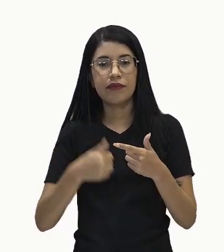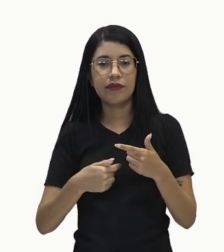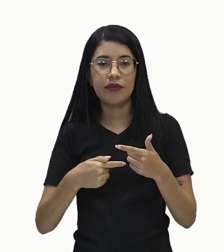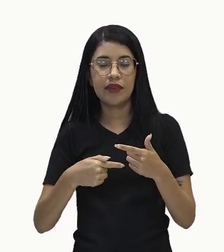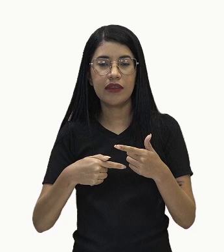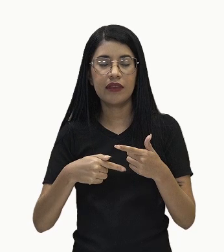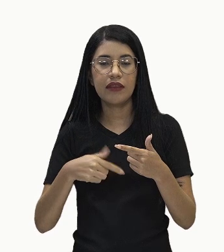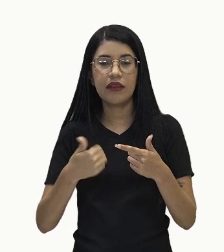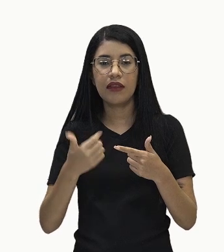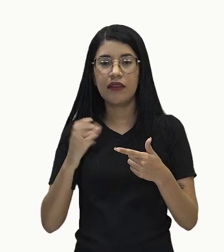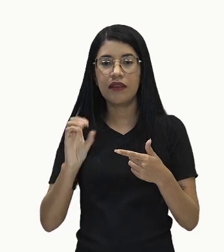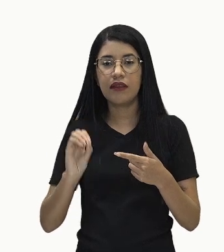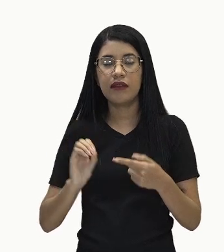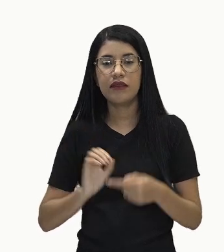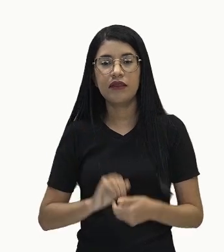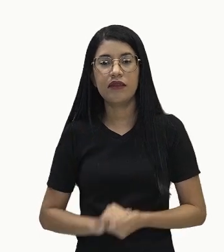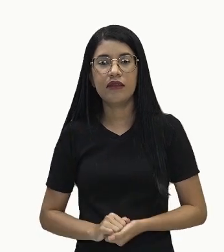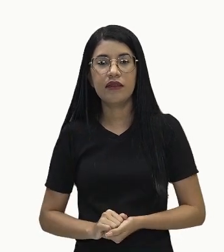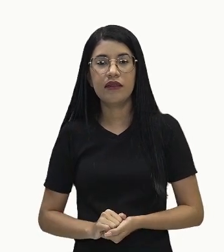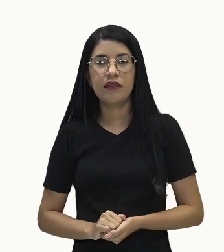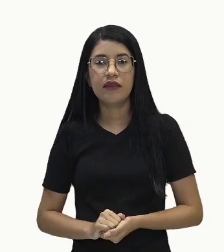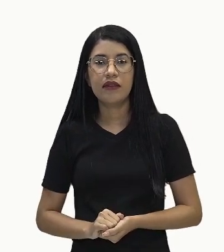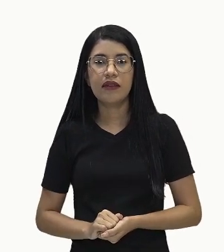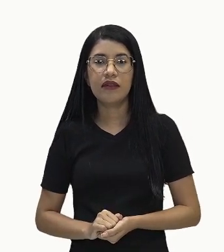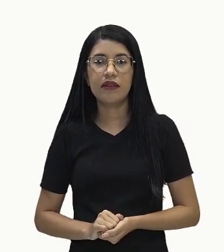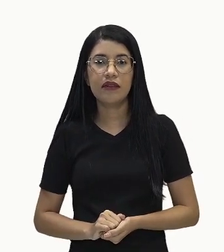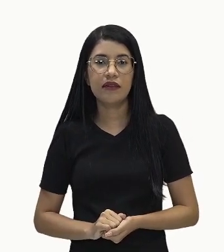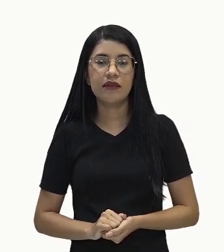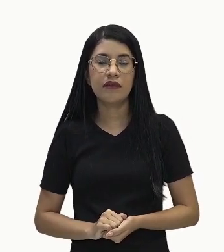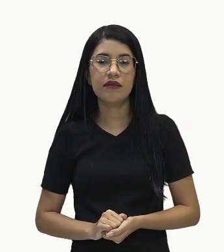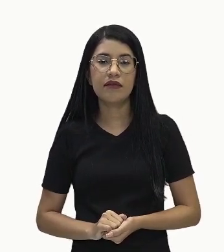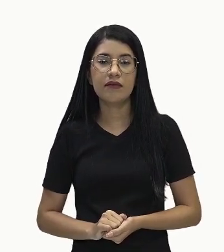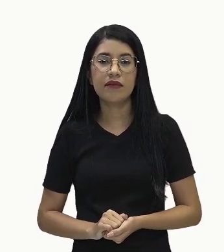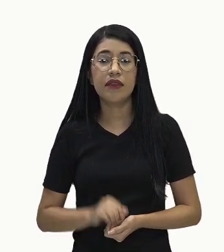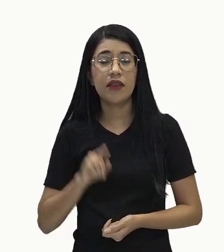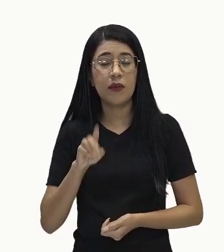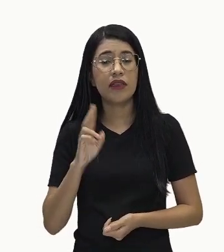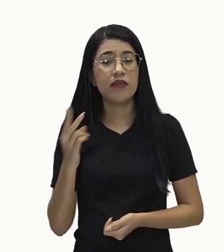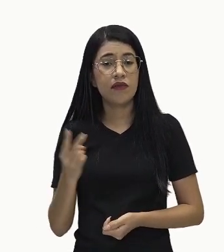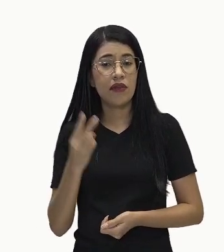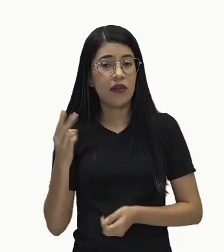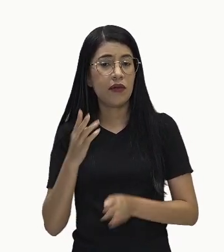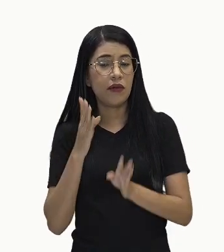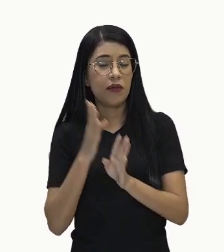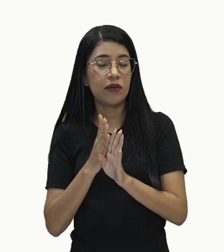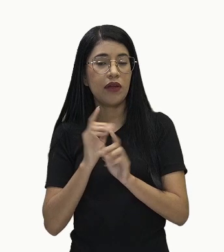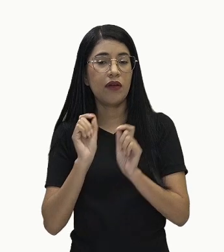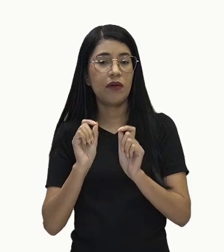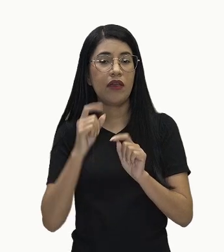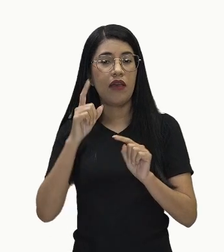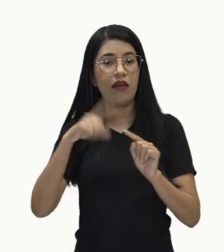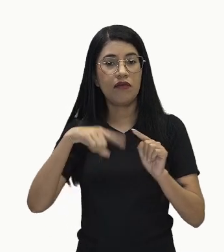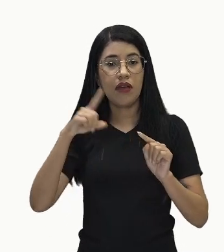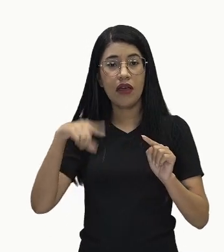mais 50, 70. E 70 dividido por 7, 10. Beleza. Essa aqui, ó,